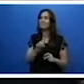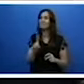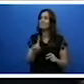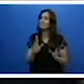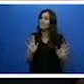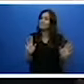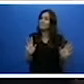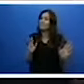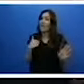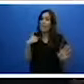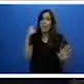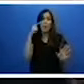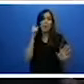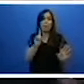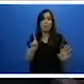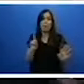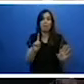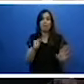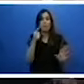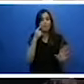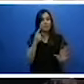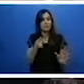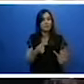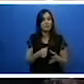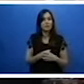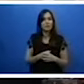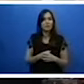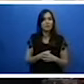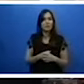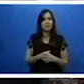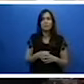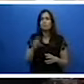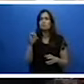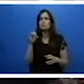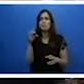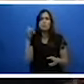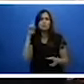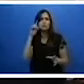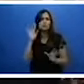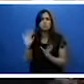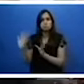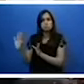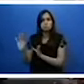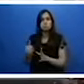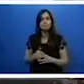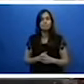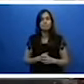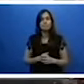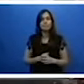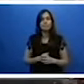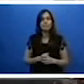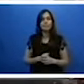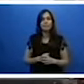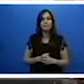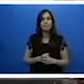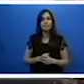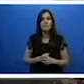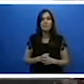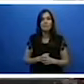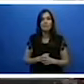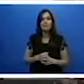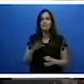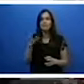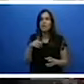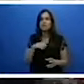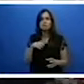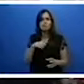Então vamos ver, né, se nós precisaremos dele. Porque aqui fala uma quantidade de dias, olha. Mas aqui já tinha falado, ó, em